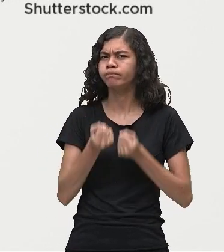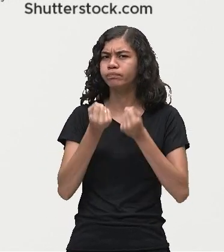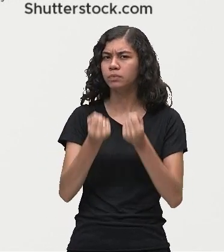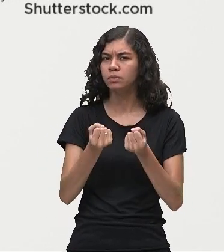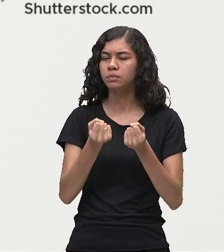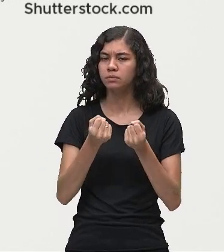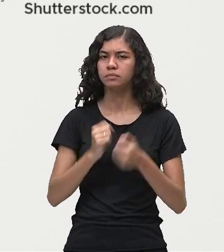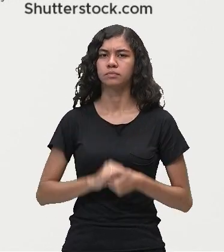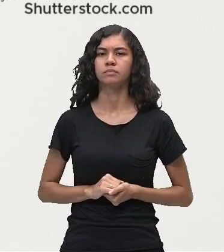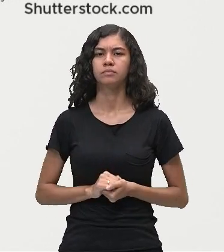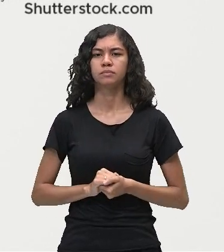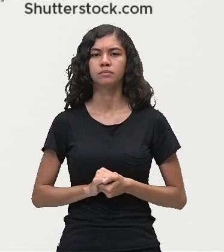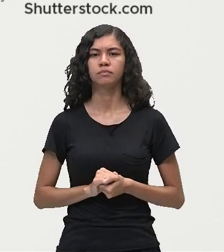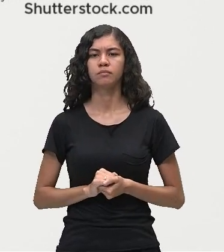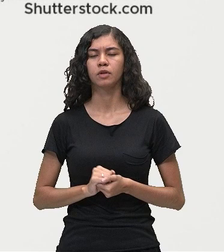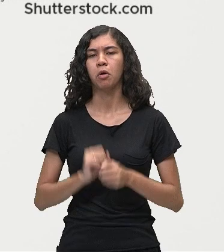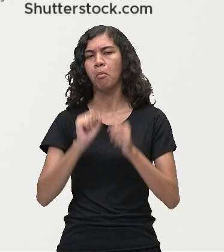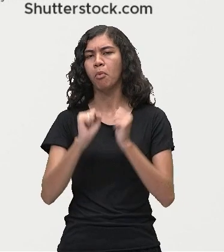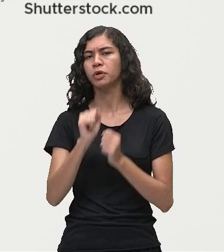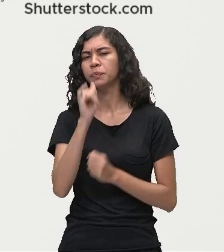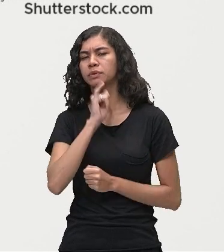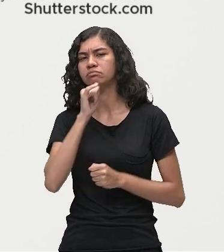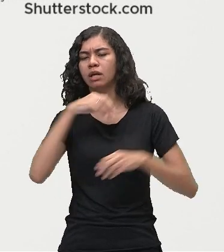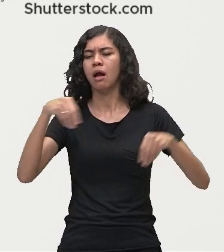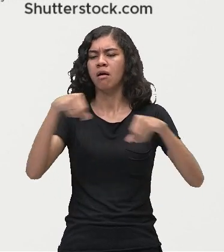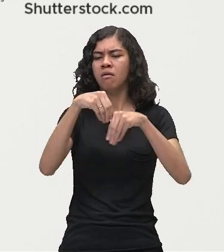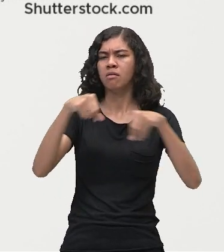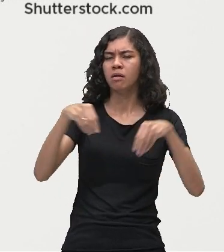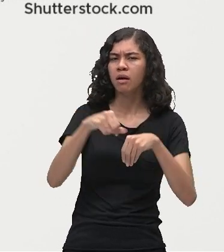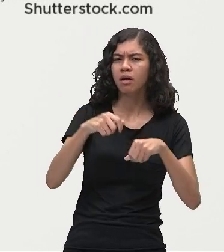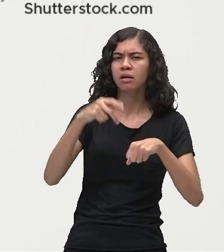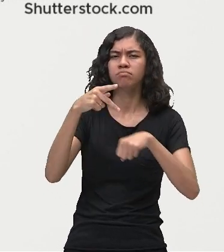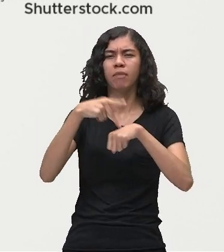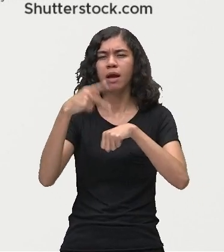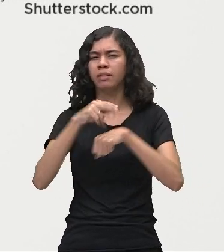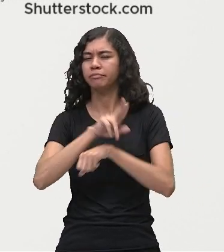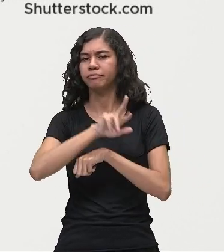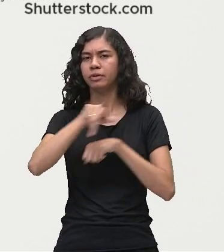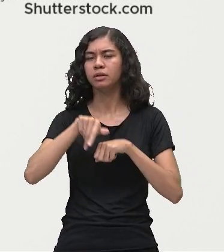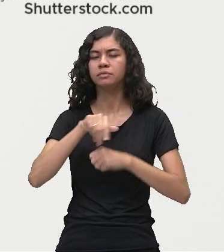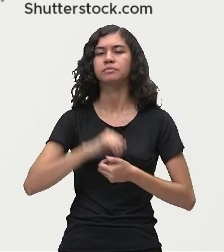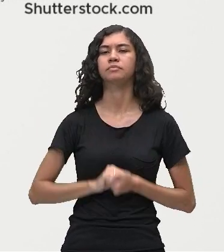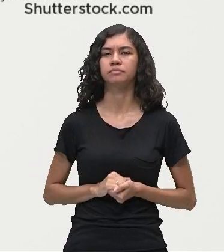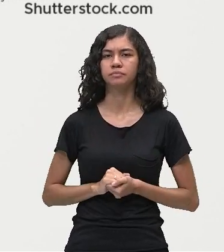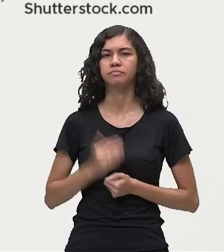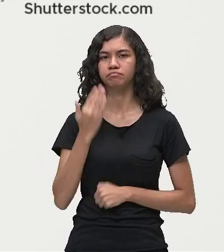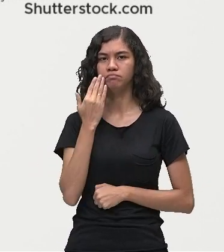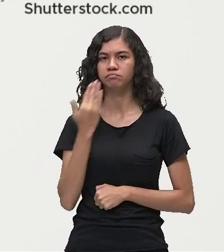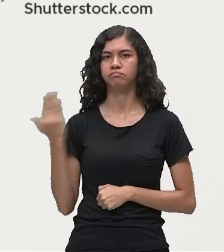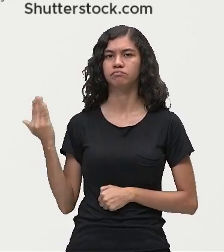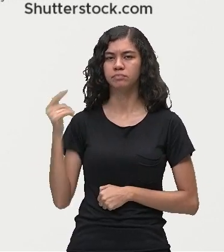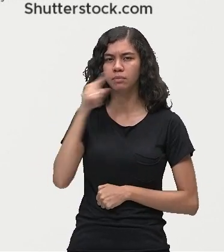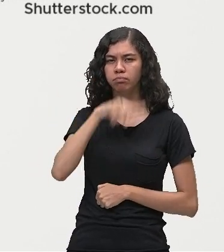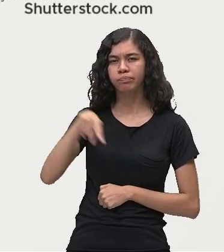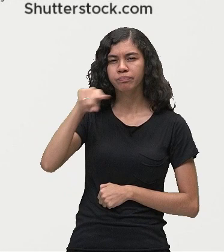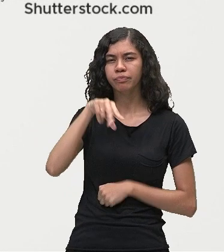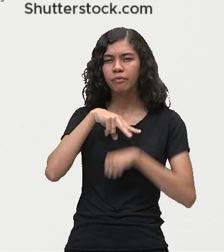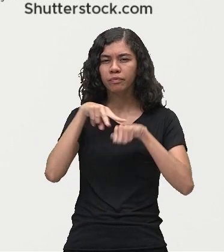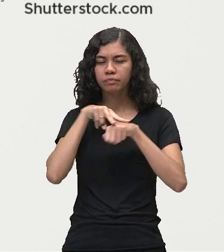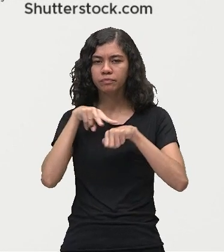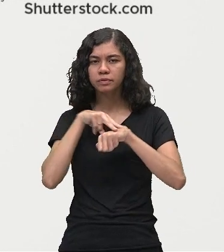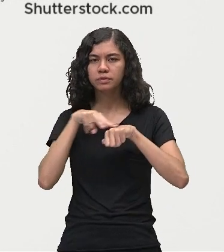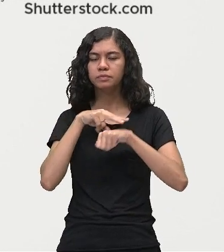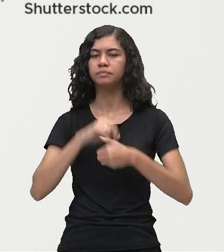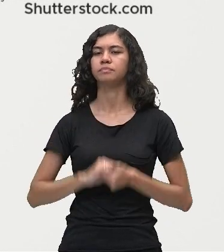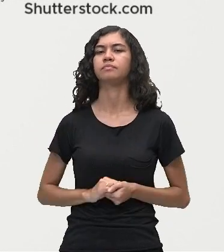pode ser, sei lá, areia, barro, pedra, a força resistente está aqui. Então, por isso que o nome dessa